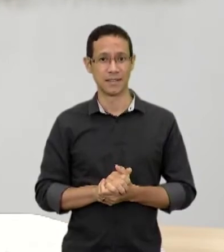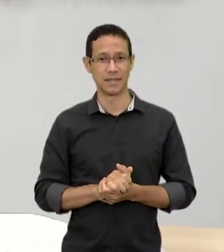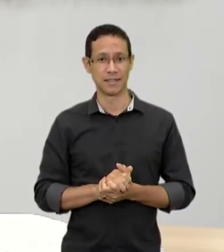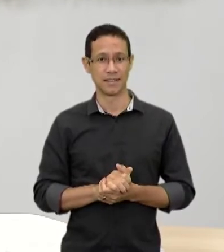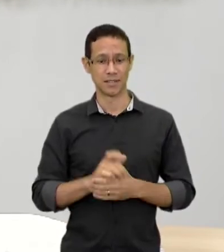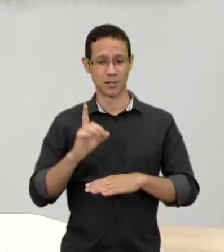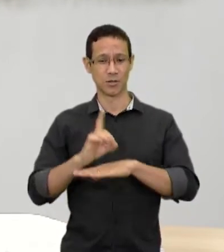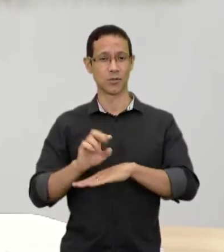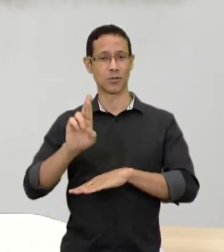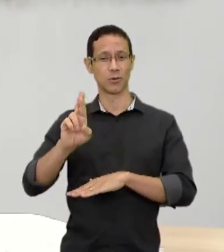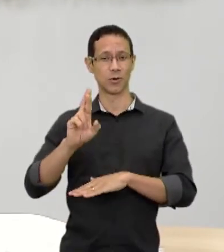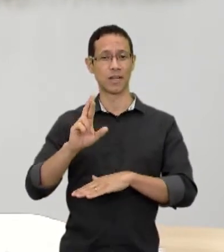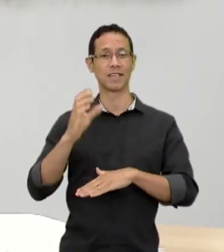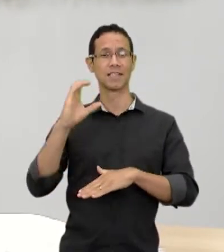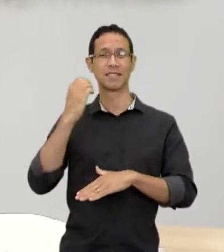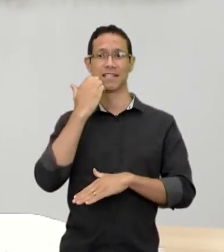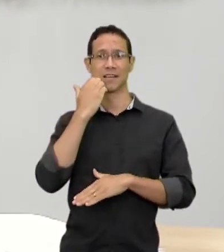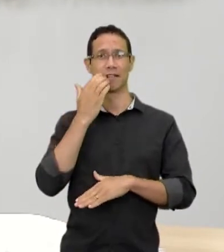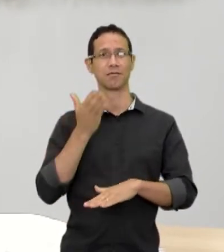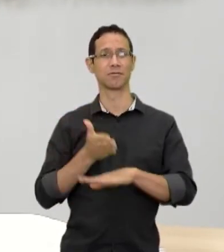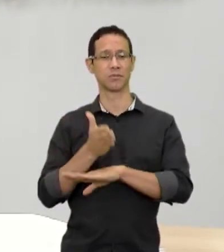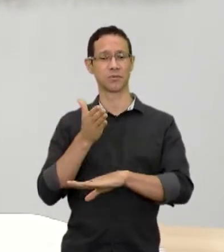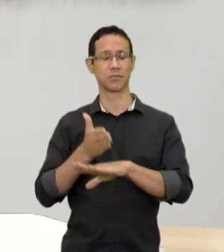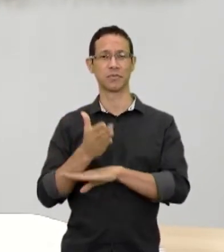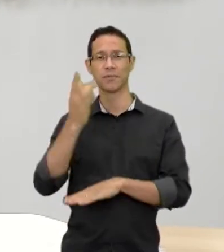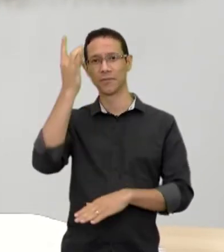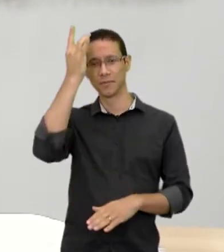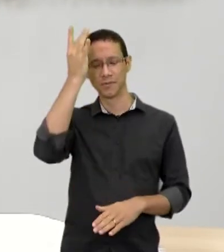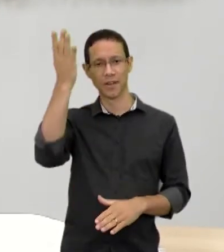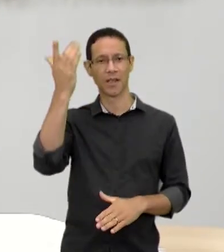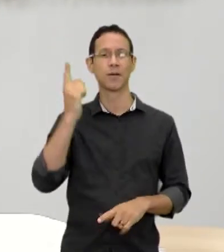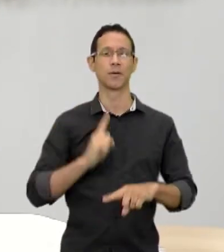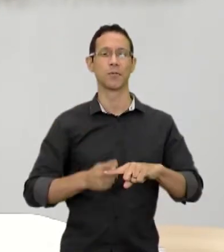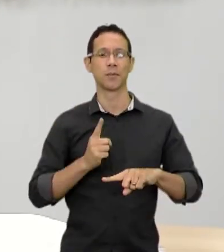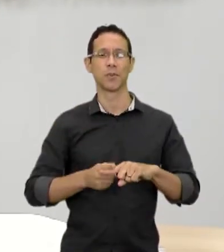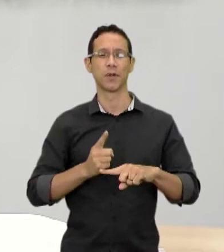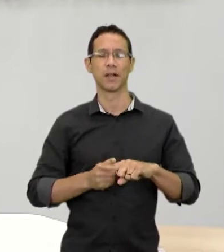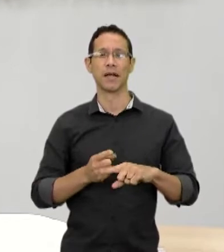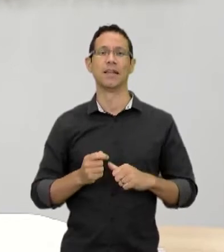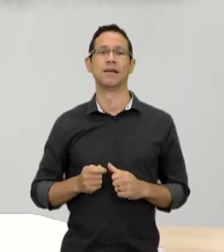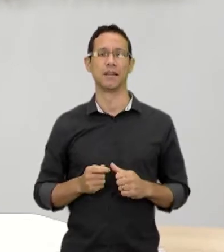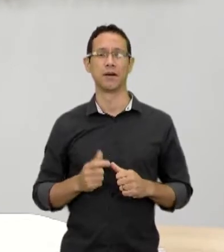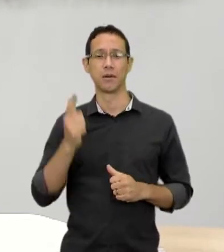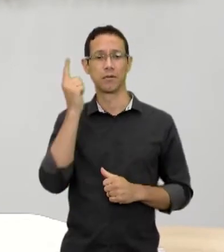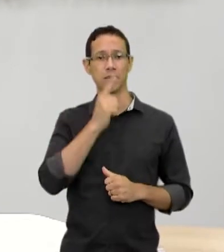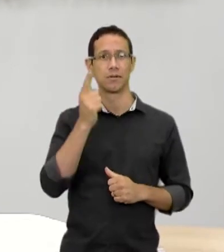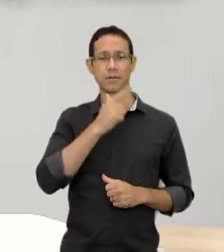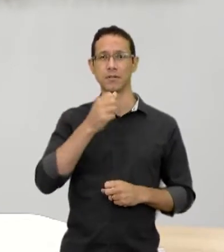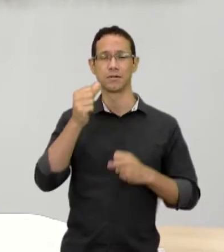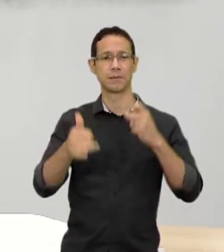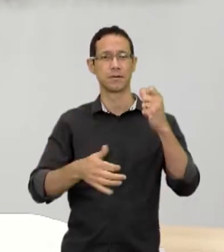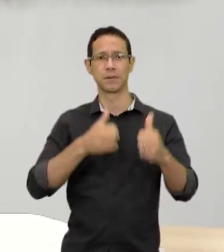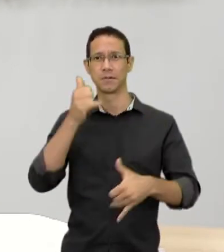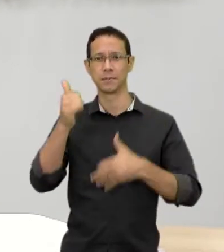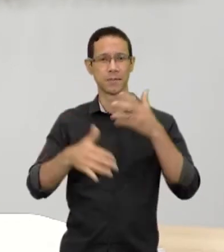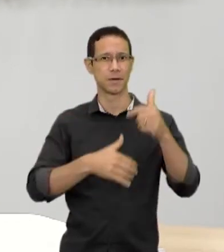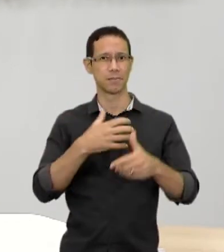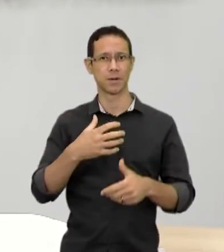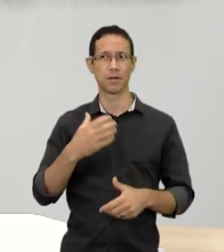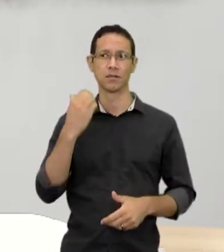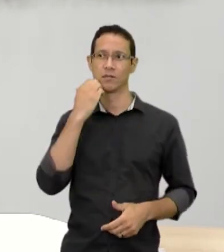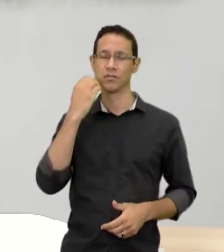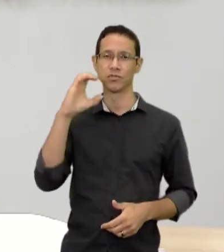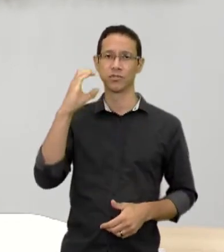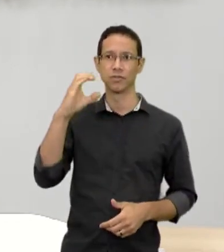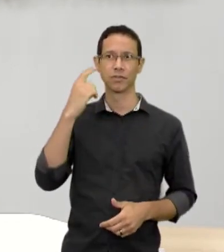de doutor da ciência acessível. Sim. Né? Porque ele consegue passar toda essa parte científica